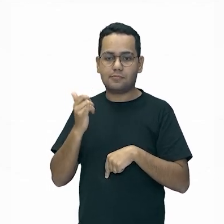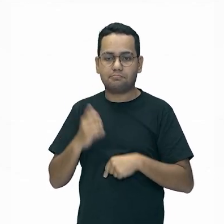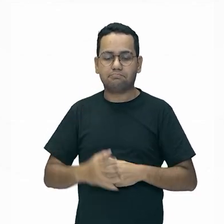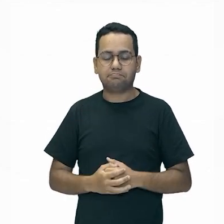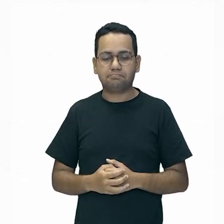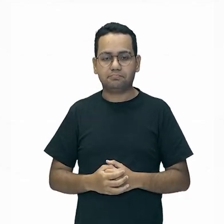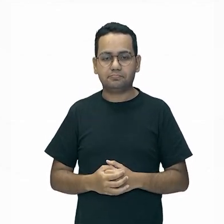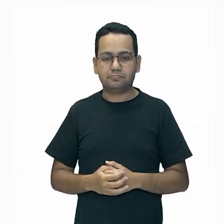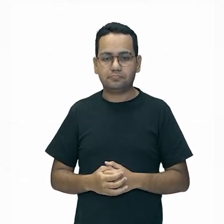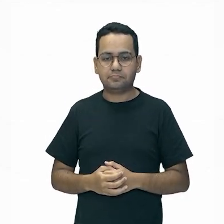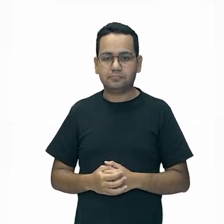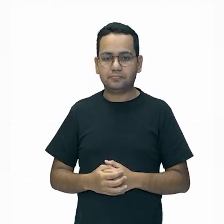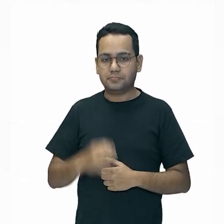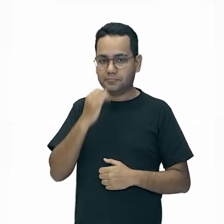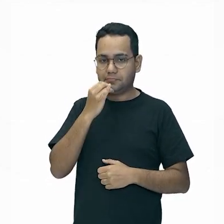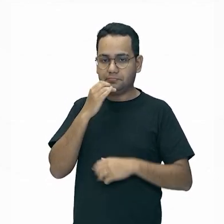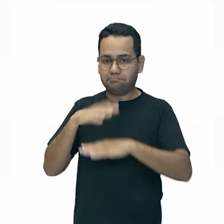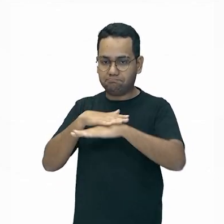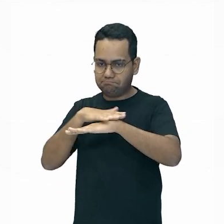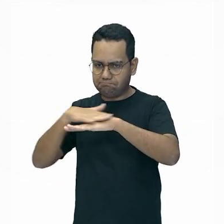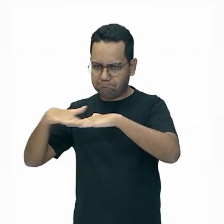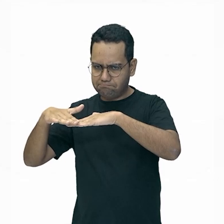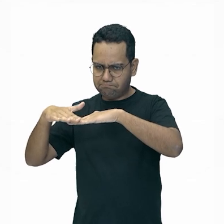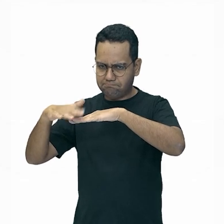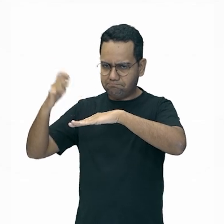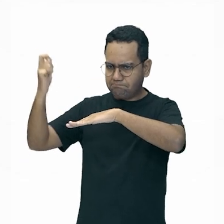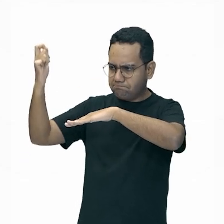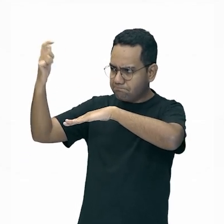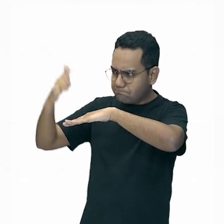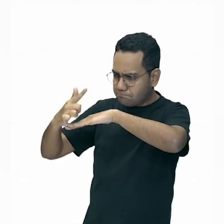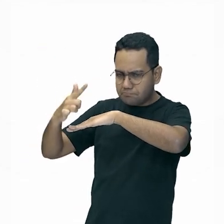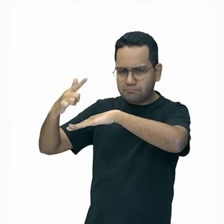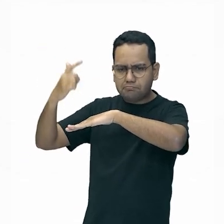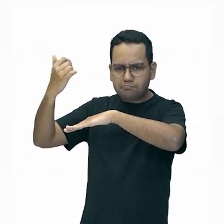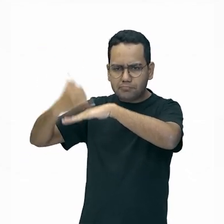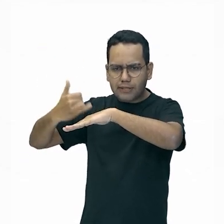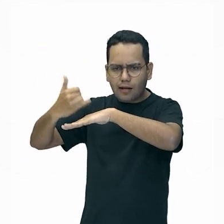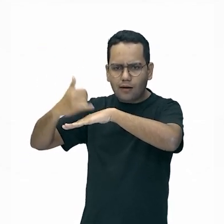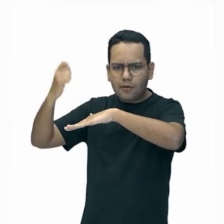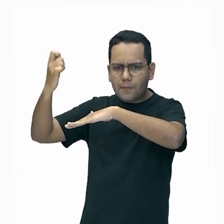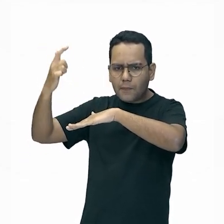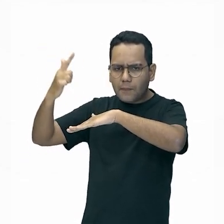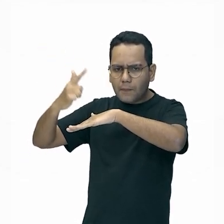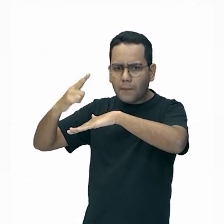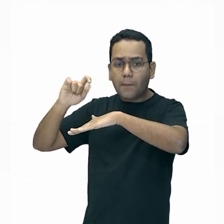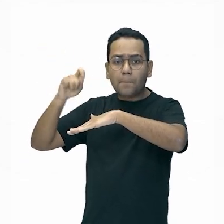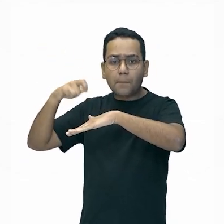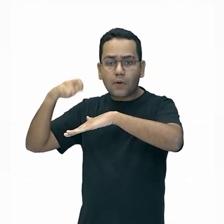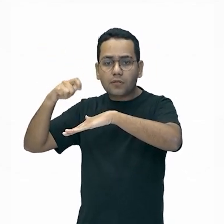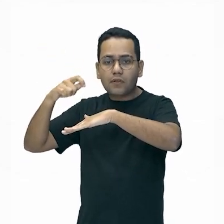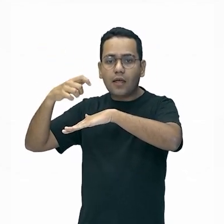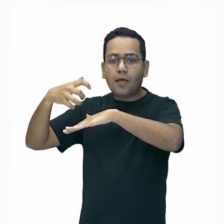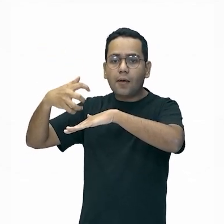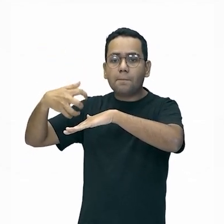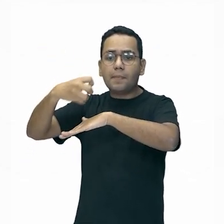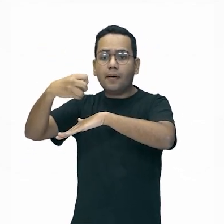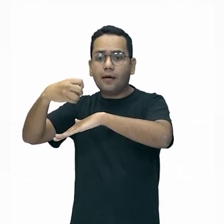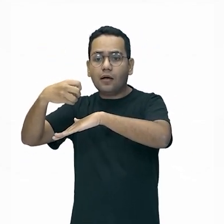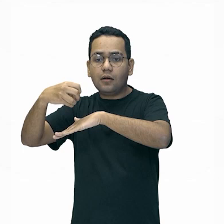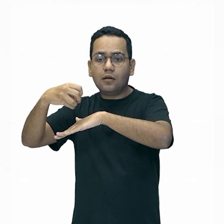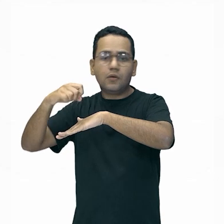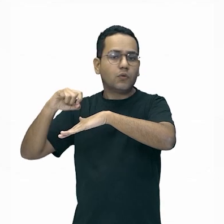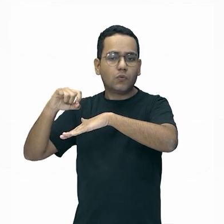quando a luz incide em um metal, elétrons podem ser ejetados da superfície do metal em um fenômeno conhecido